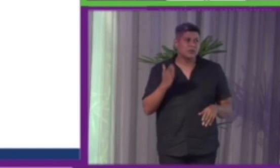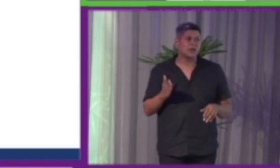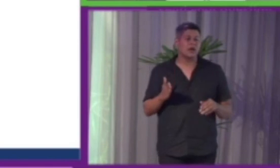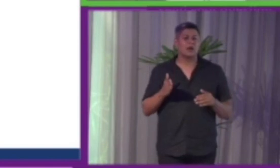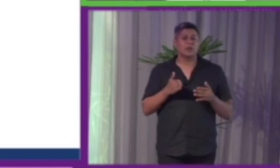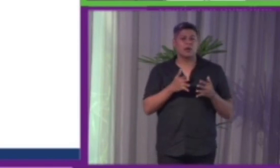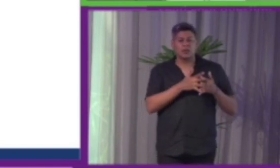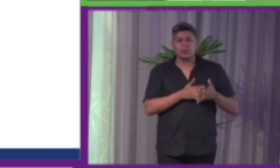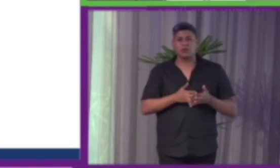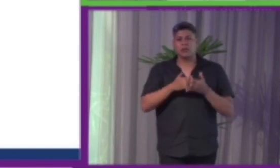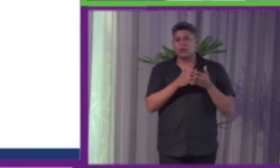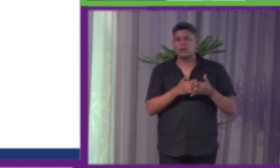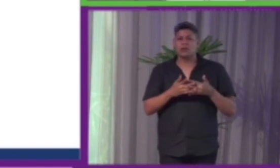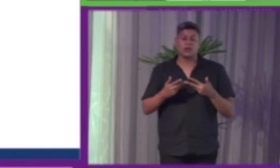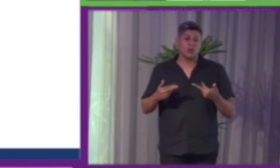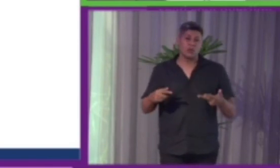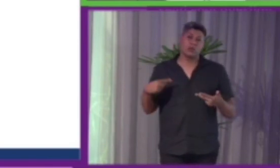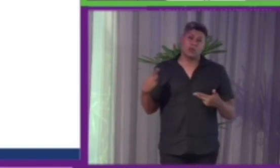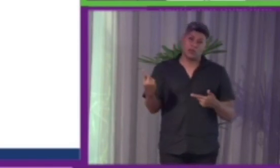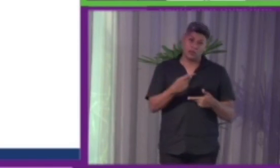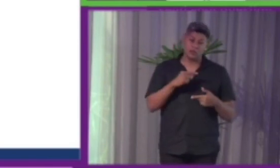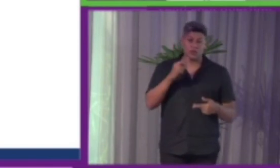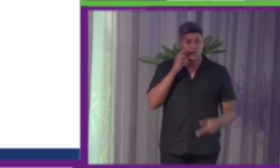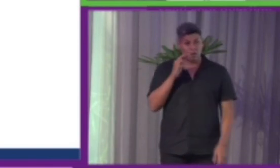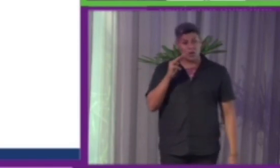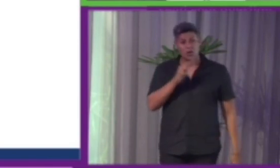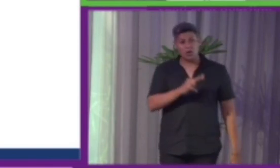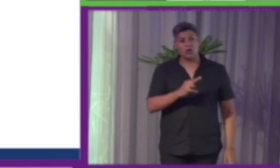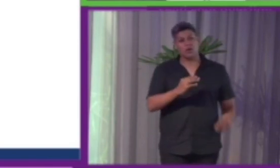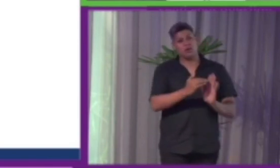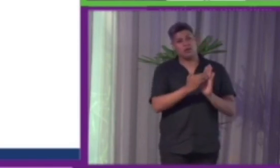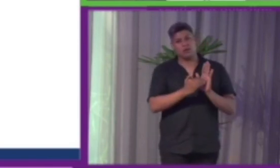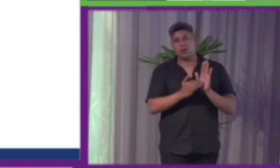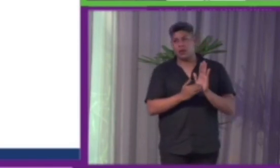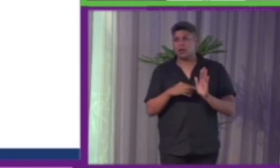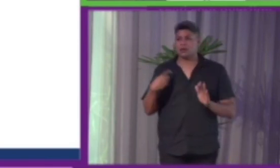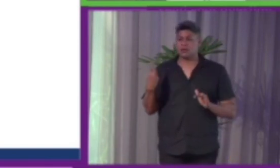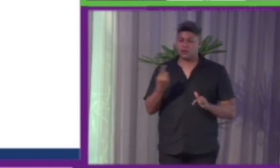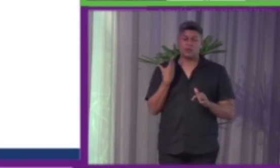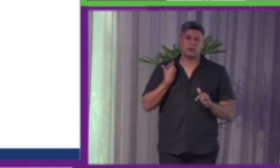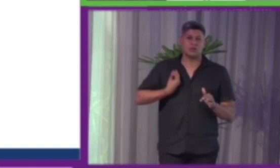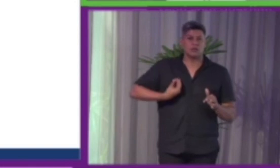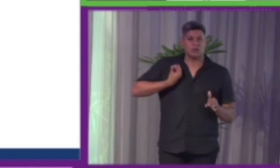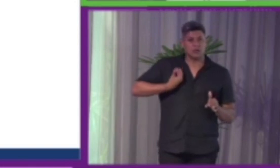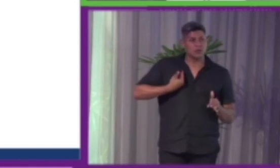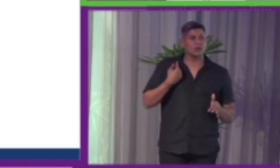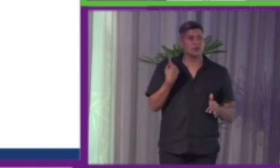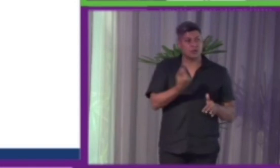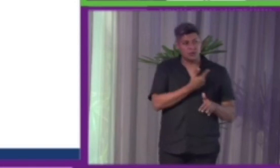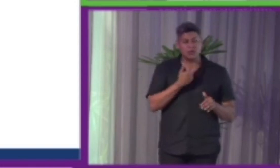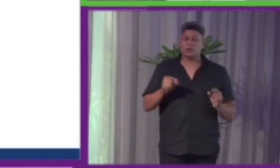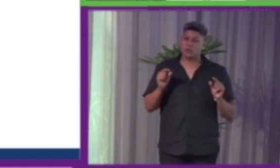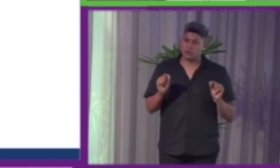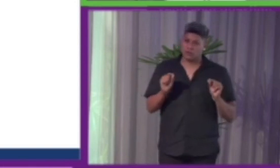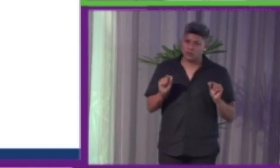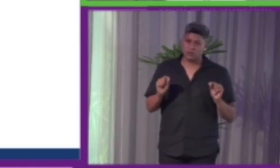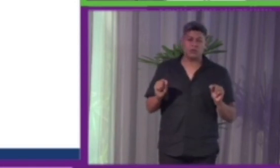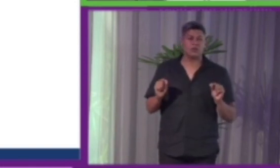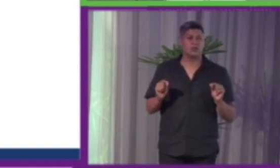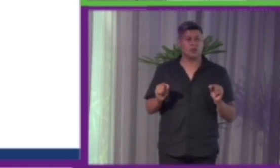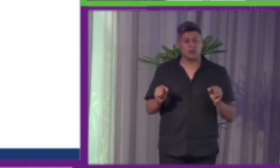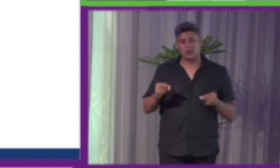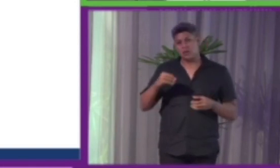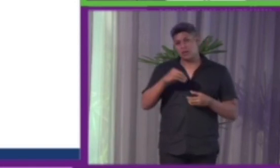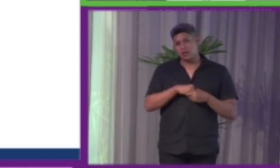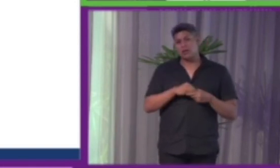europeia colocou. Quando a gente olha para os nossos dados, para a nossa realidade, e a gente vai colocar aquilo dentro de qual